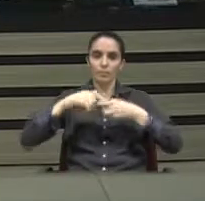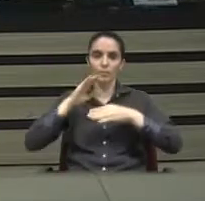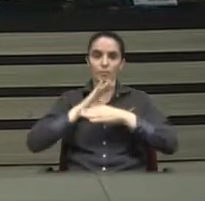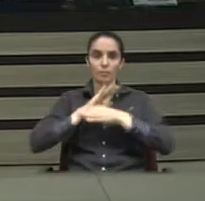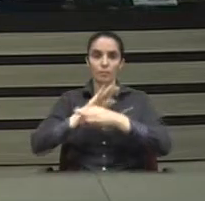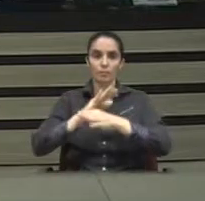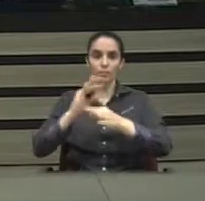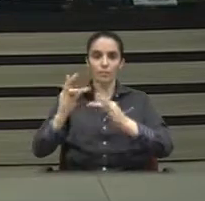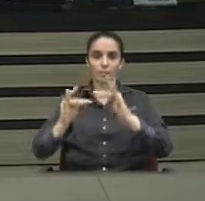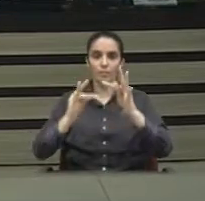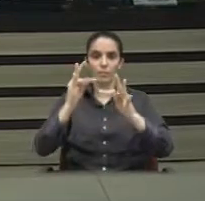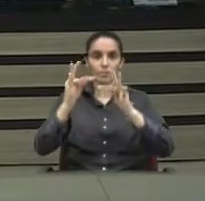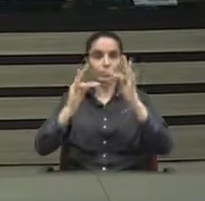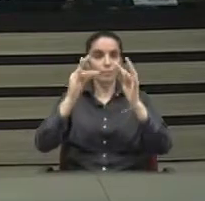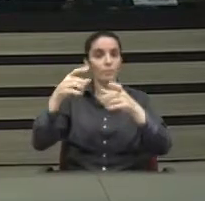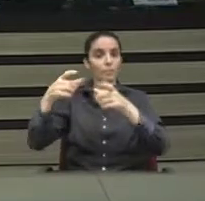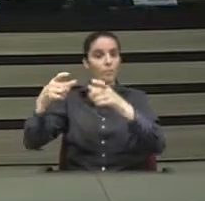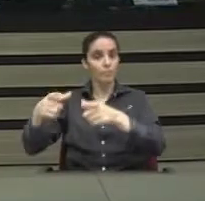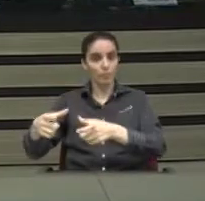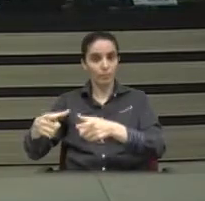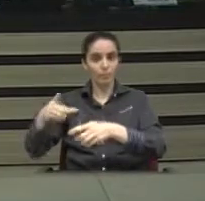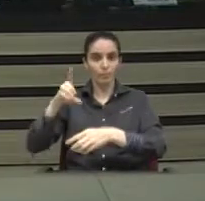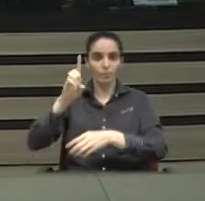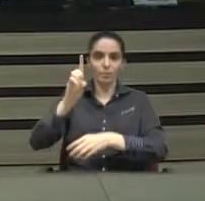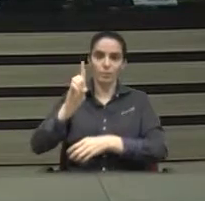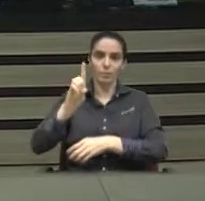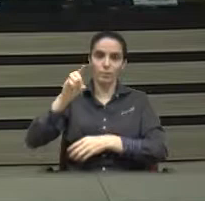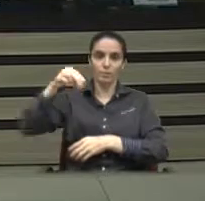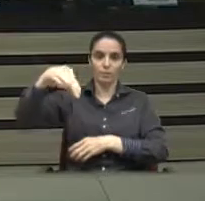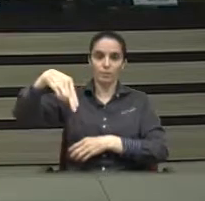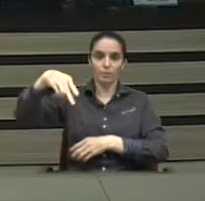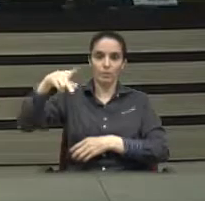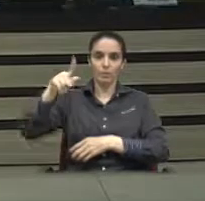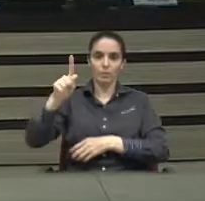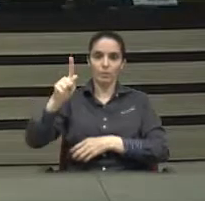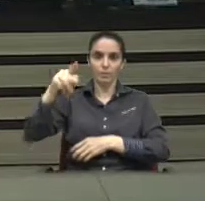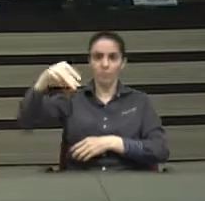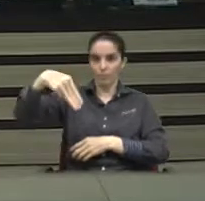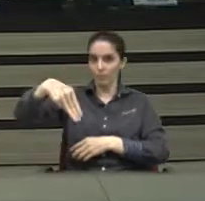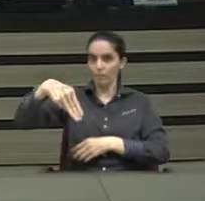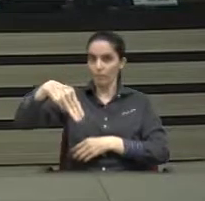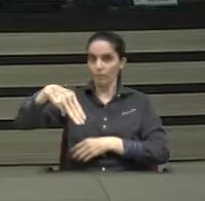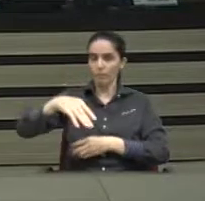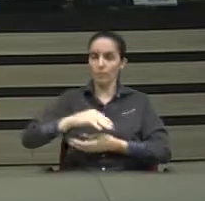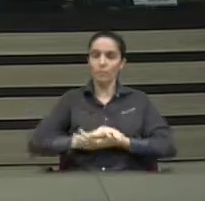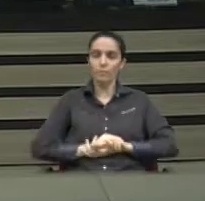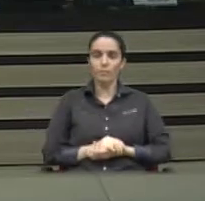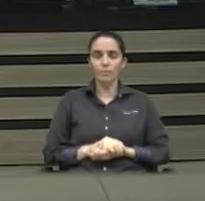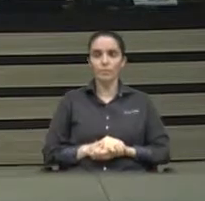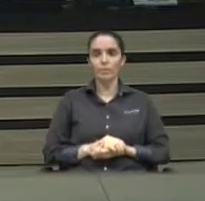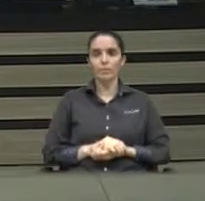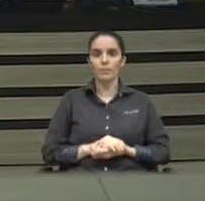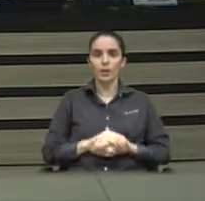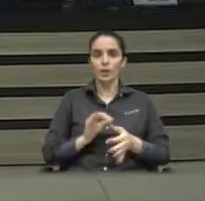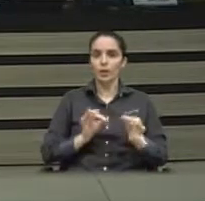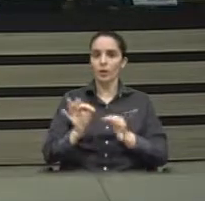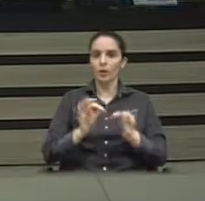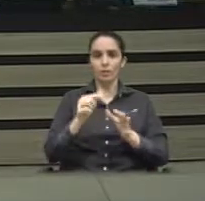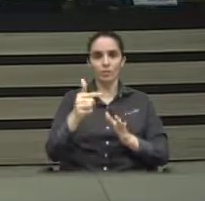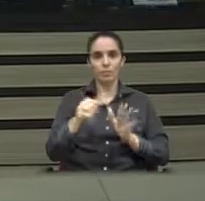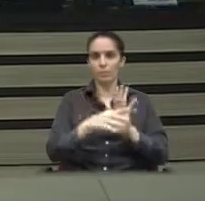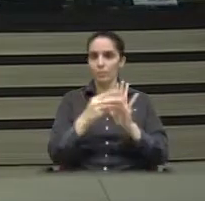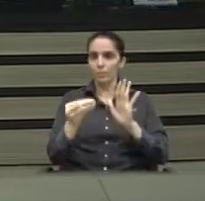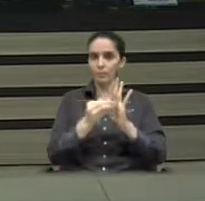cooperação técnica com o Departamento Nacional de Produção Mineral, DNPM, e da outras providências. O projeto não contém